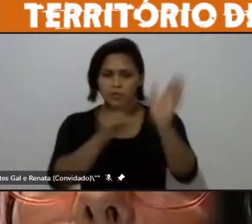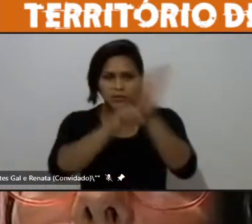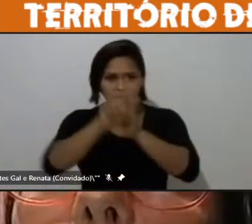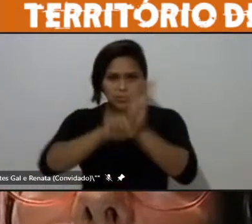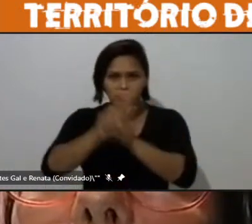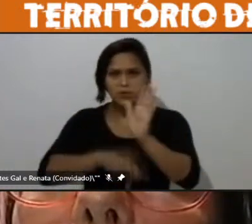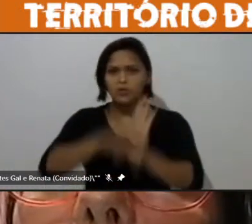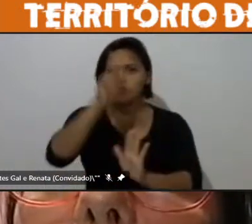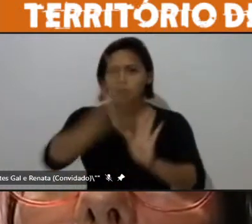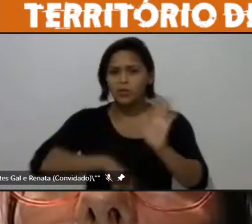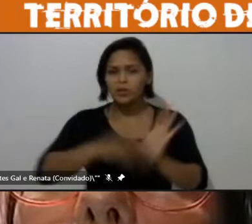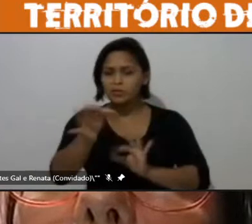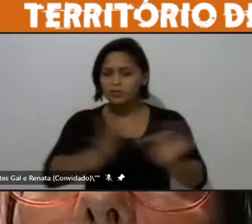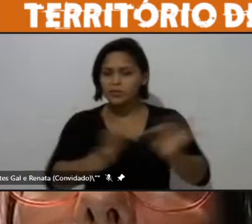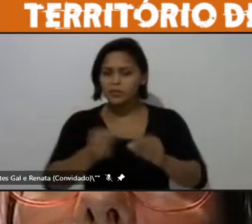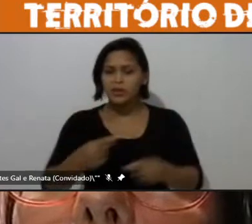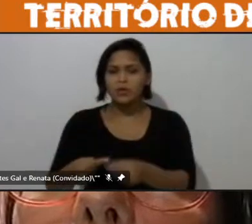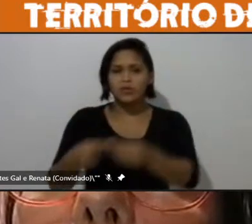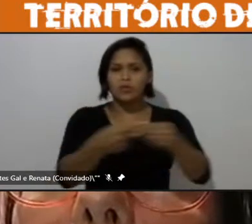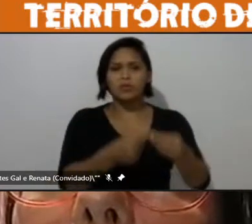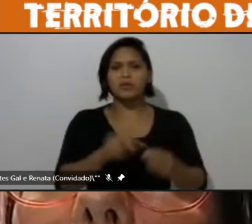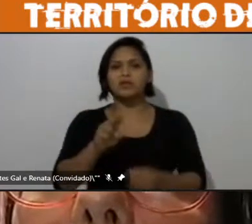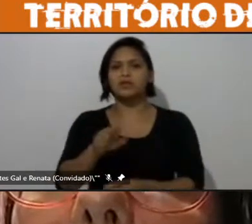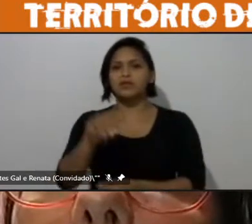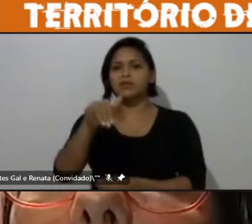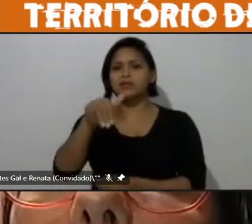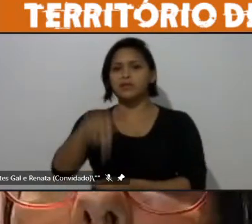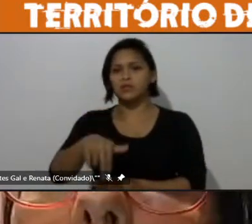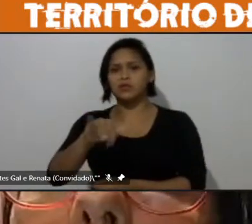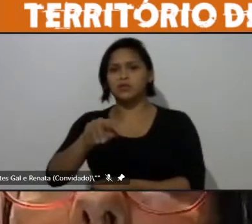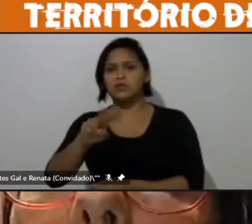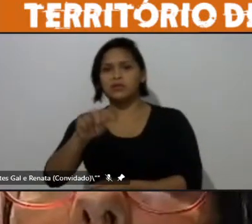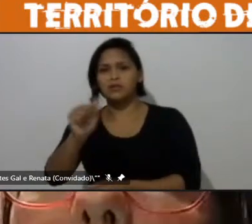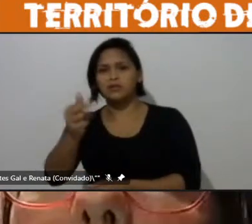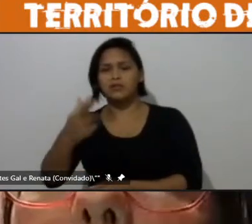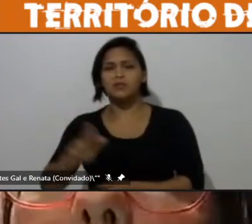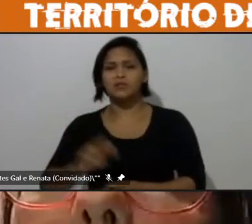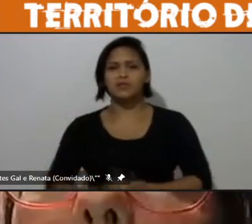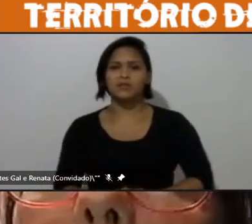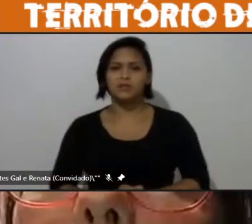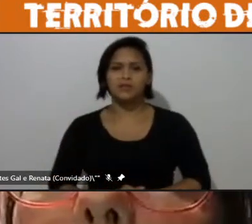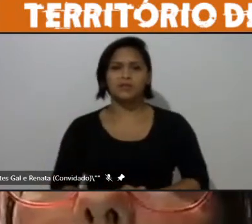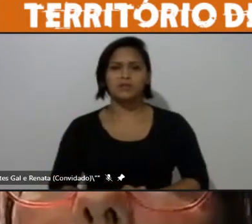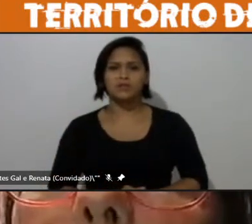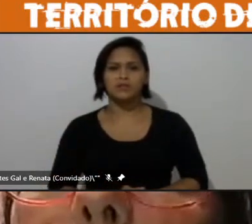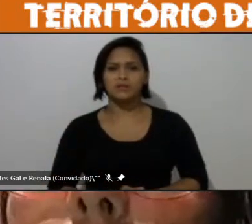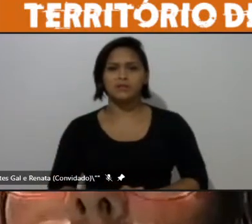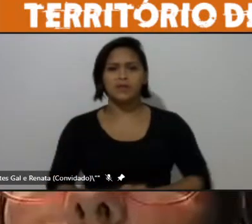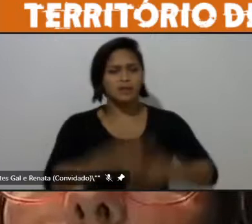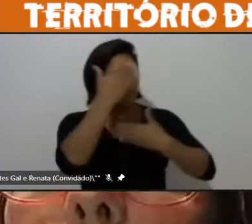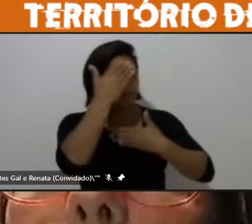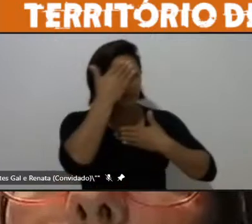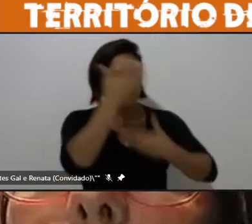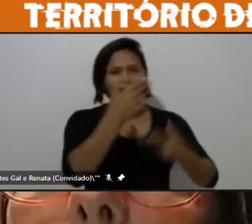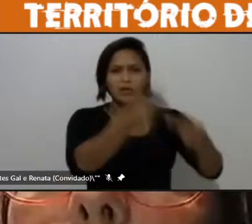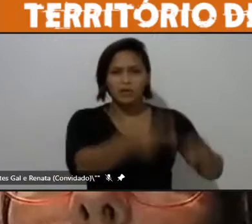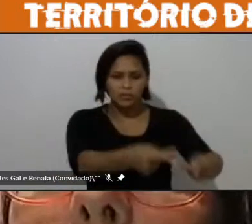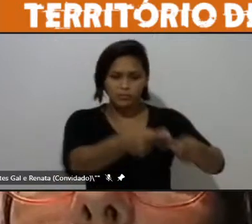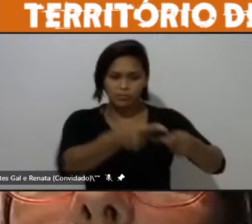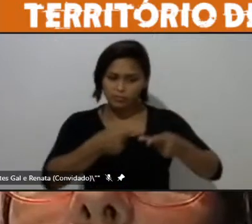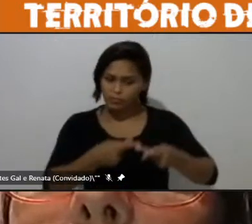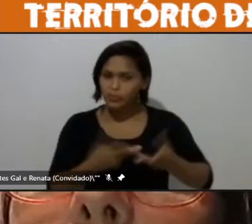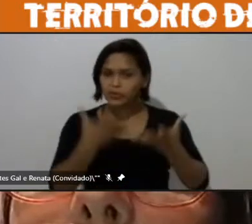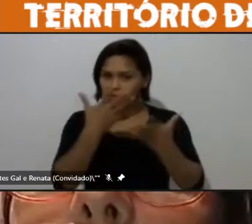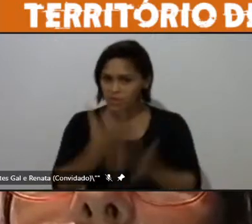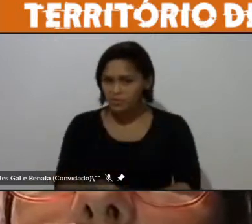do Programa em Planejamento Urbano e Regional da Univap. Fabiana, agradeço demais, tá, o convite, super importante você